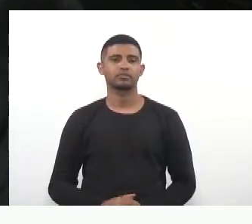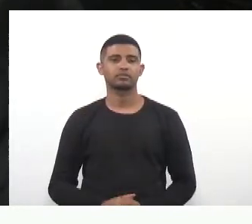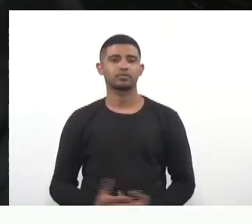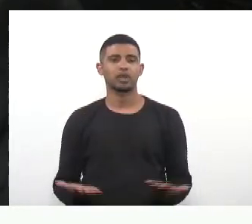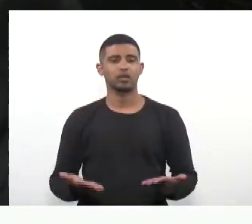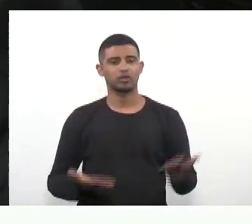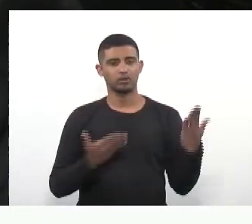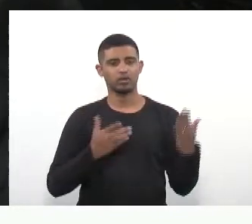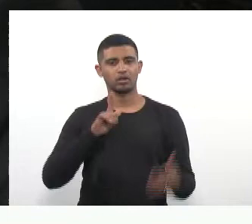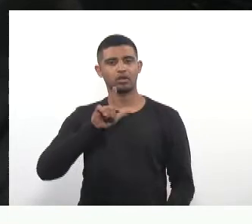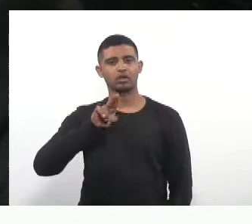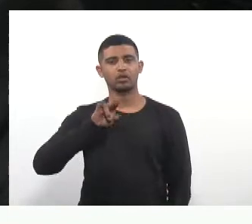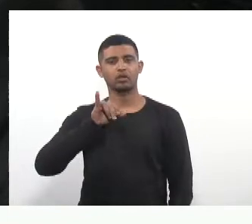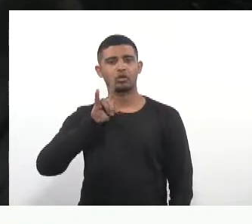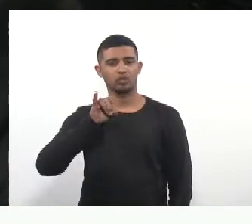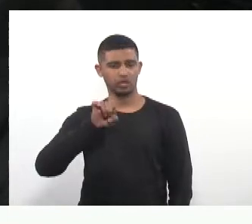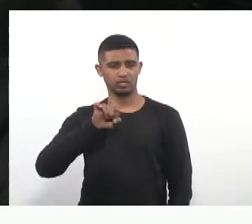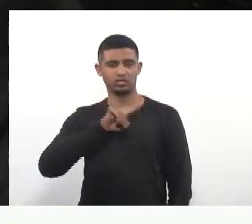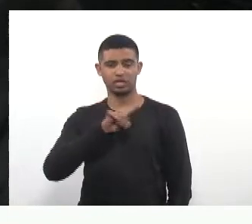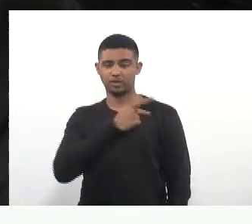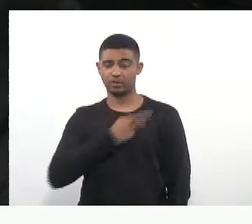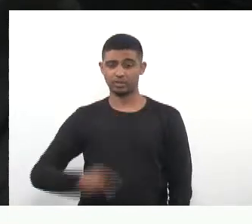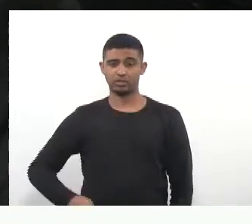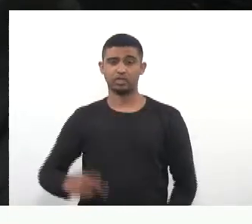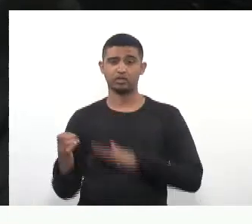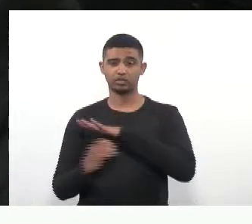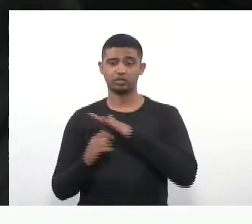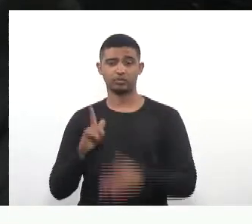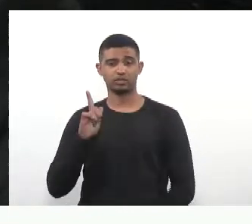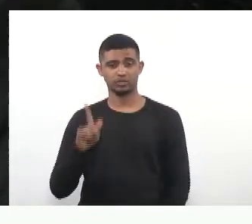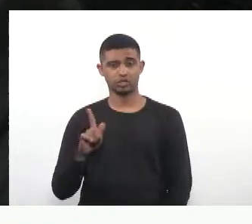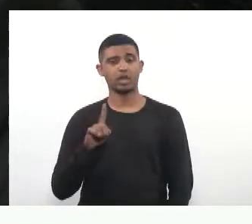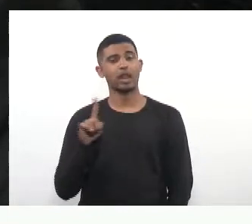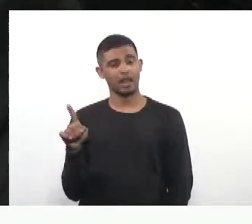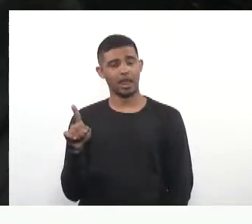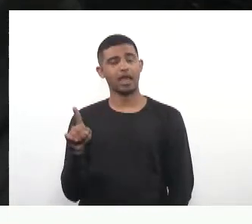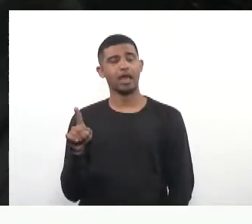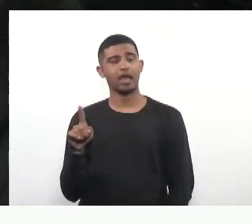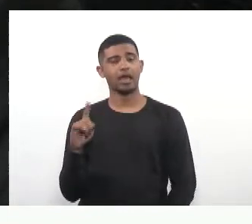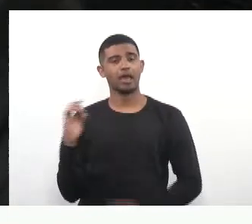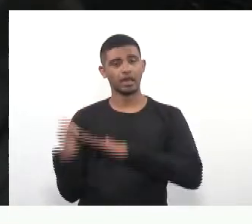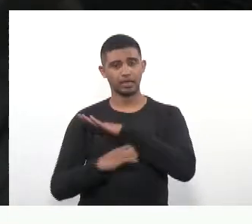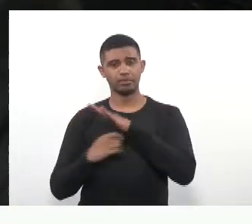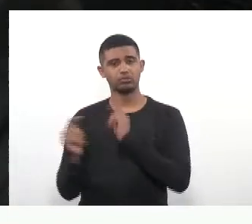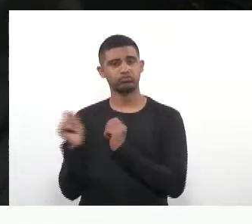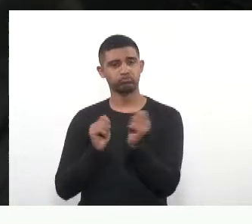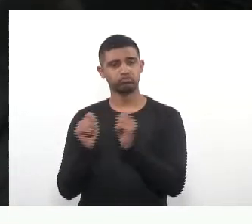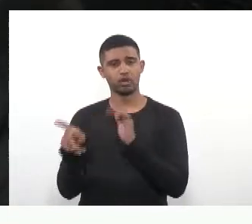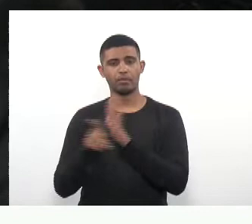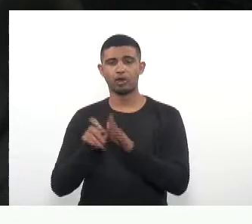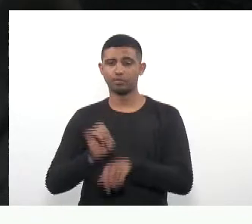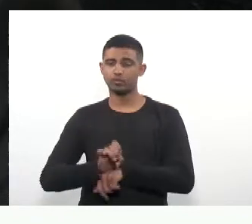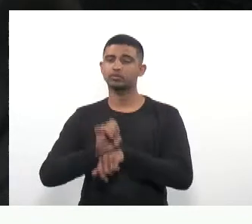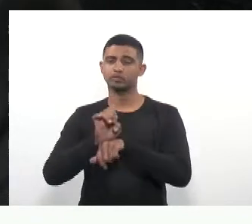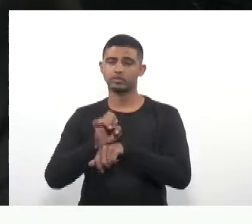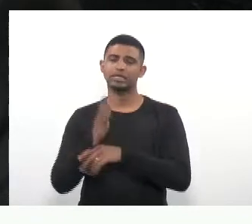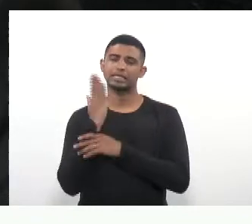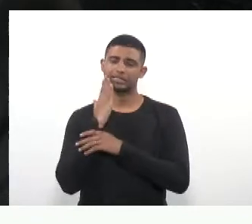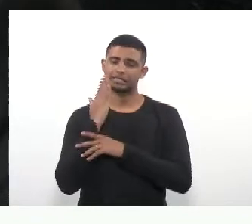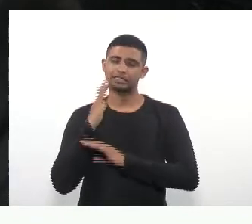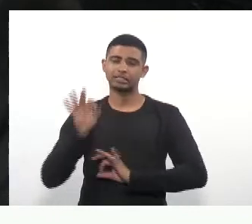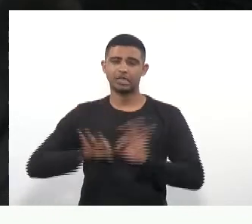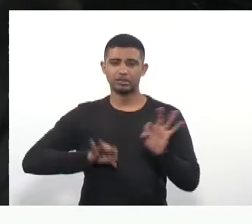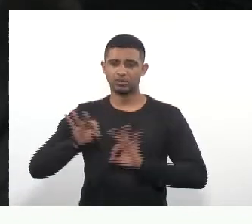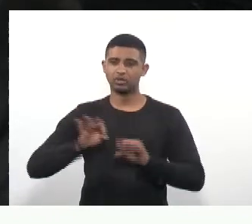Doutor Luiz, presidente da Genersa, nossa agência reguladora estadual, sei que há o processo